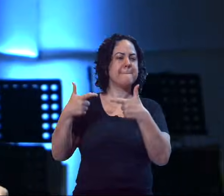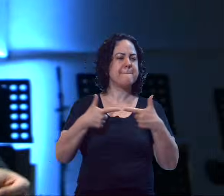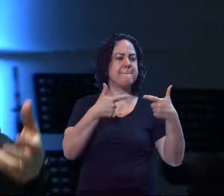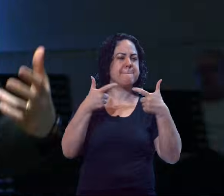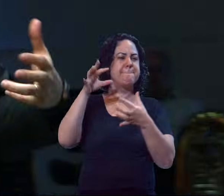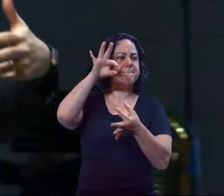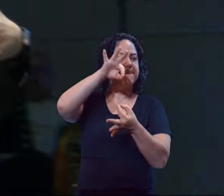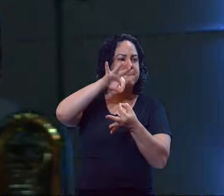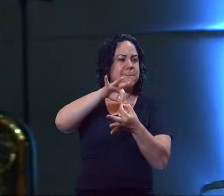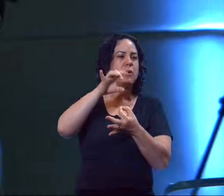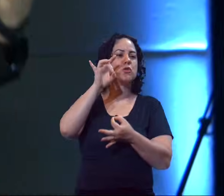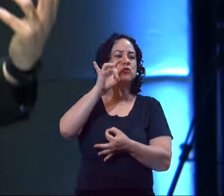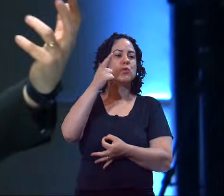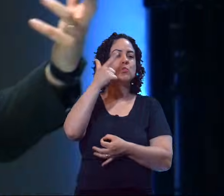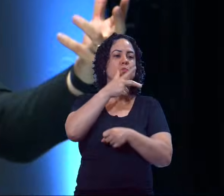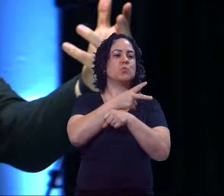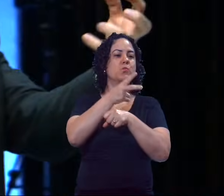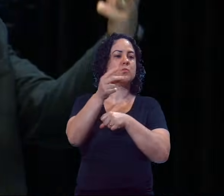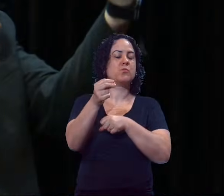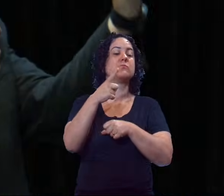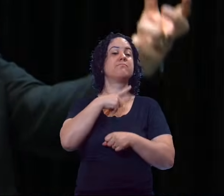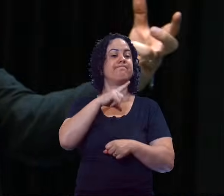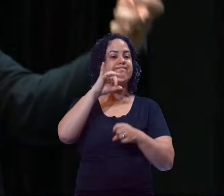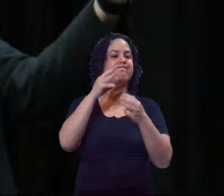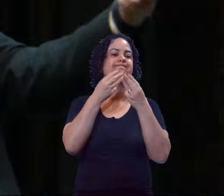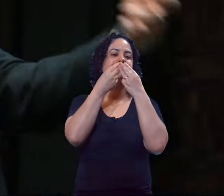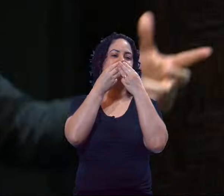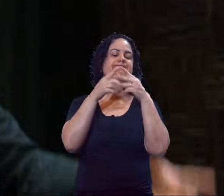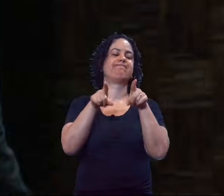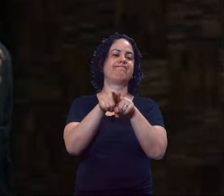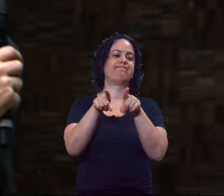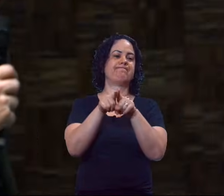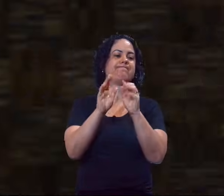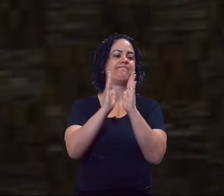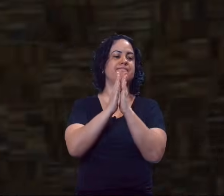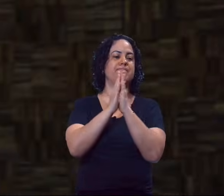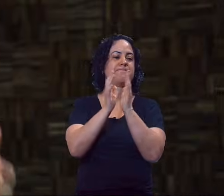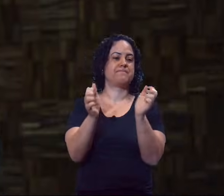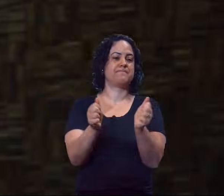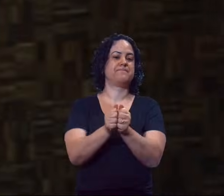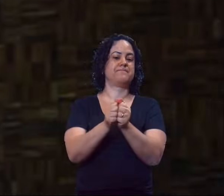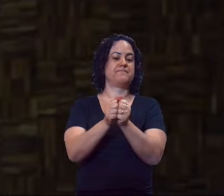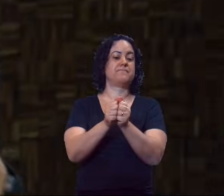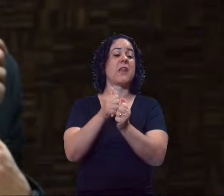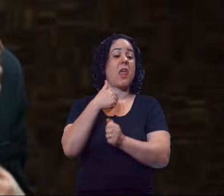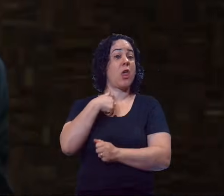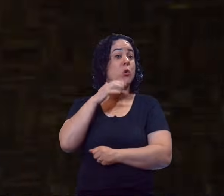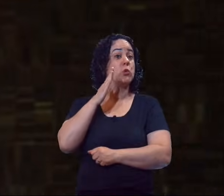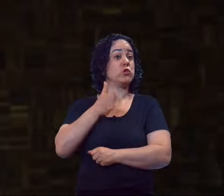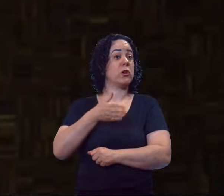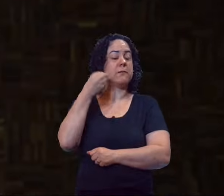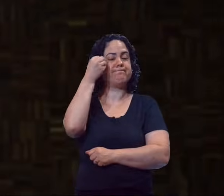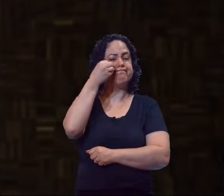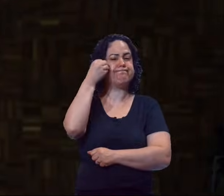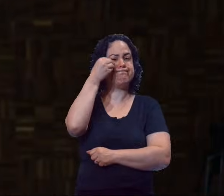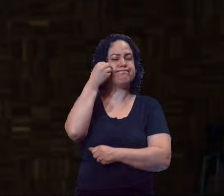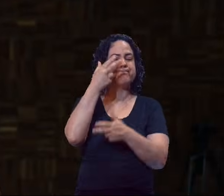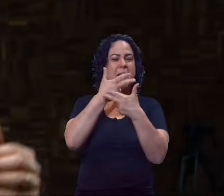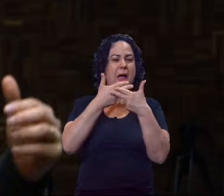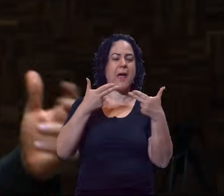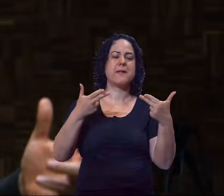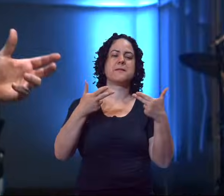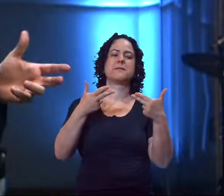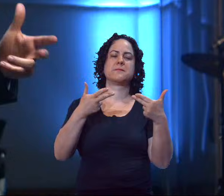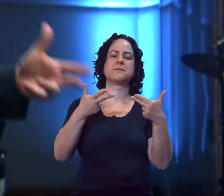vida que a gente só vence com jejum e oração. Eu já tive muitas experiências